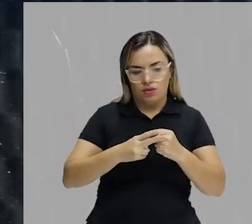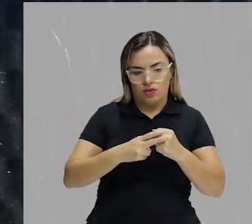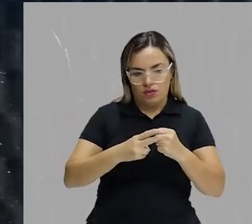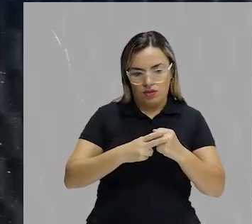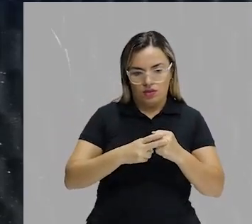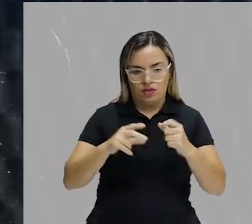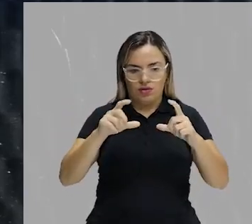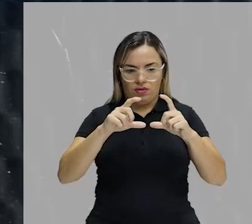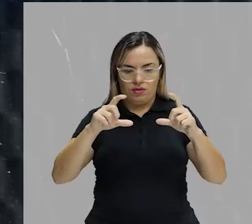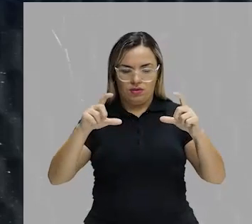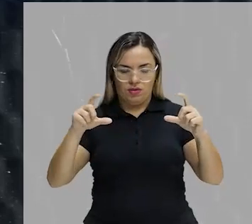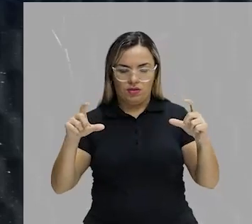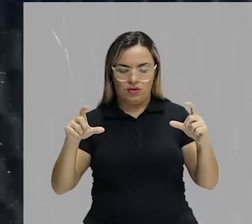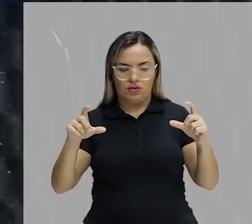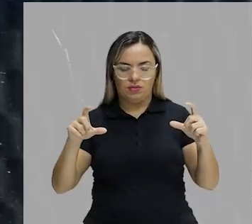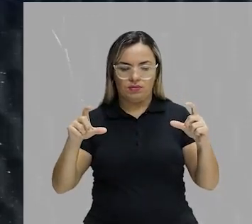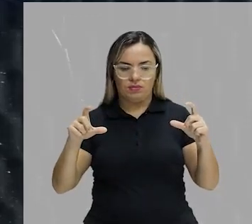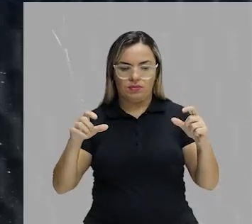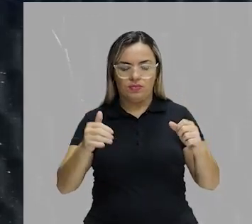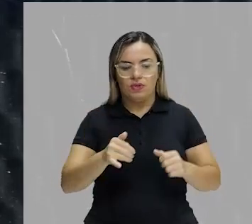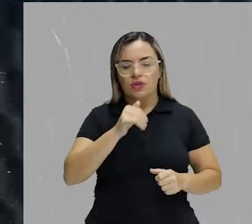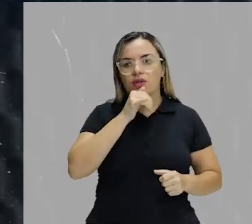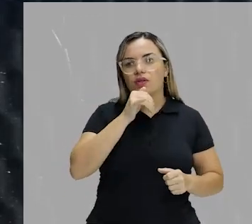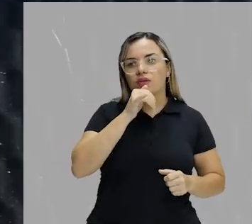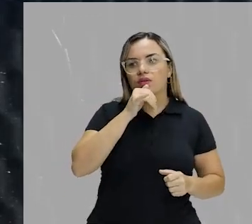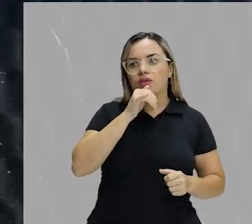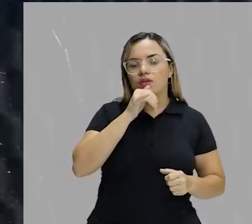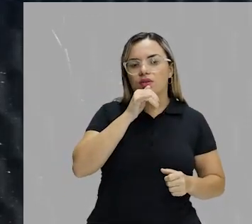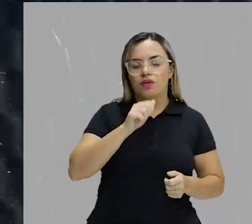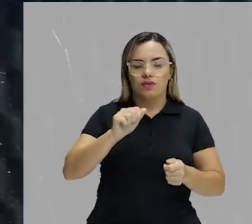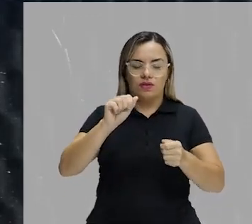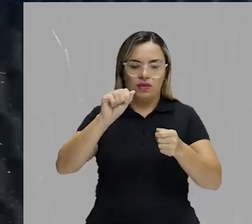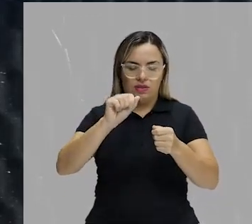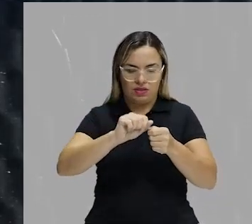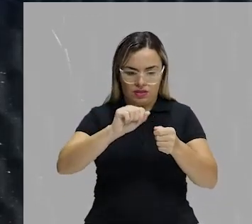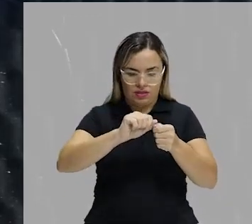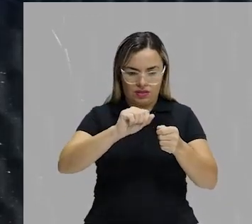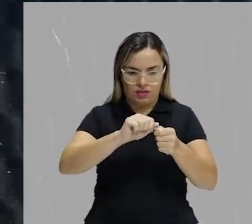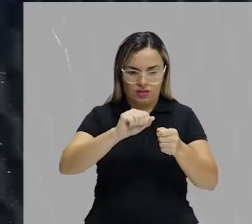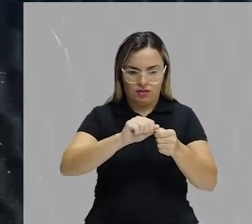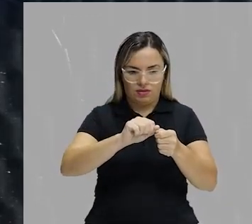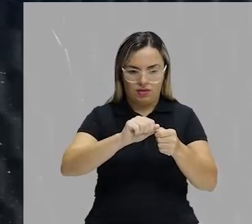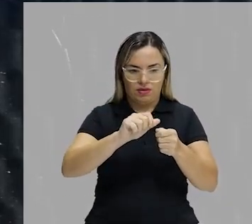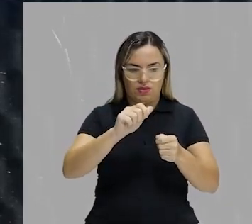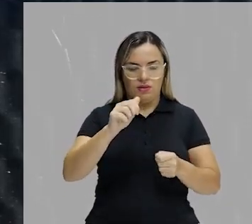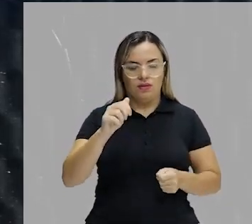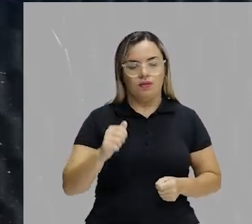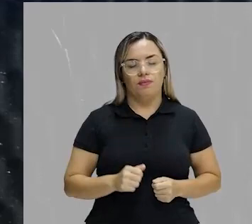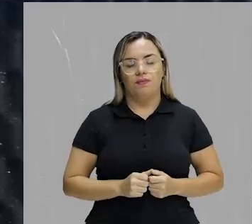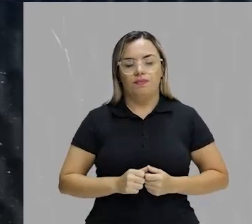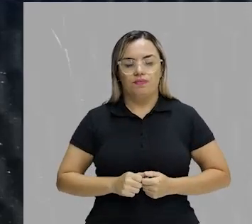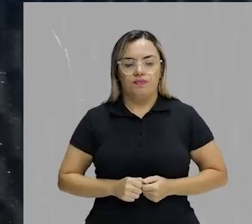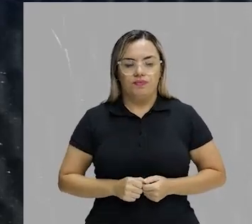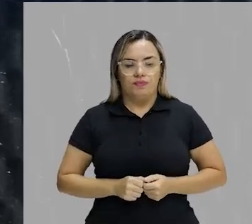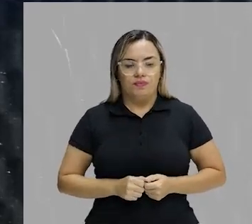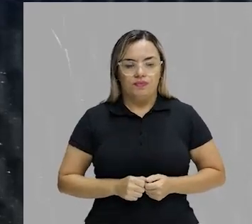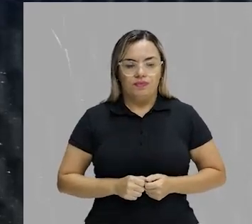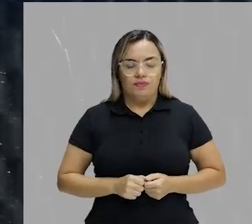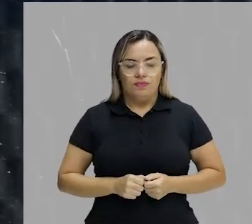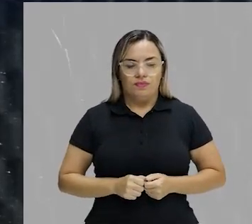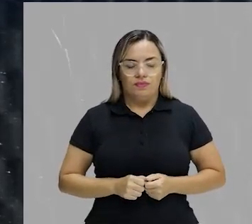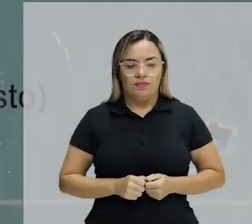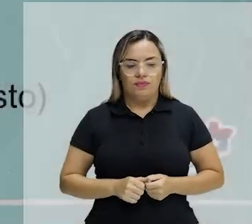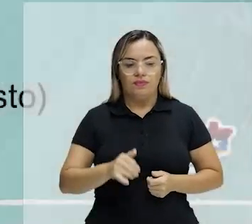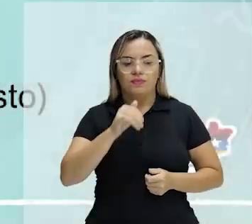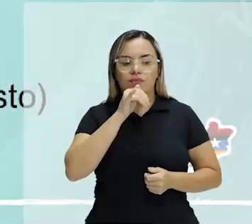fazer é a mesma coisa que farei. Então, vou fazer é uma locução verbal correspondente ao verbo farei, tá certo?